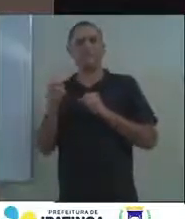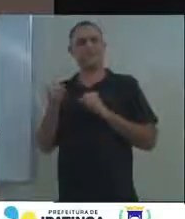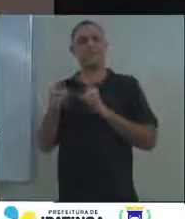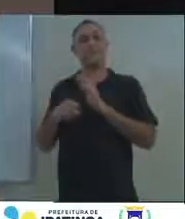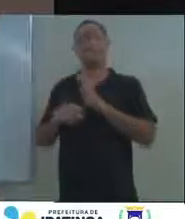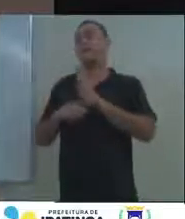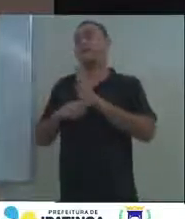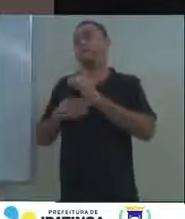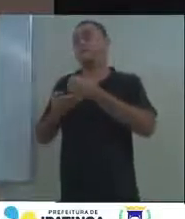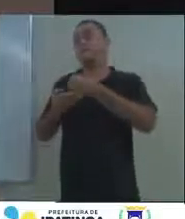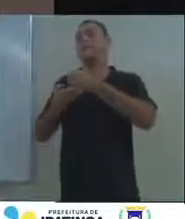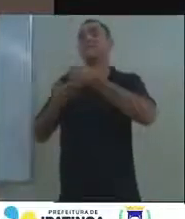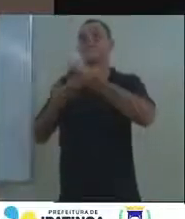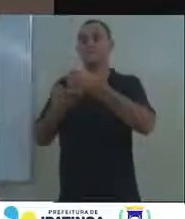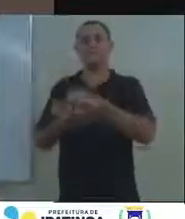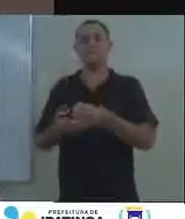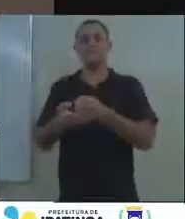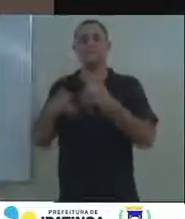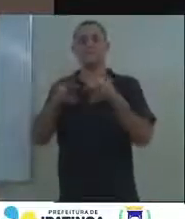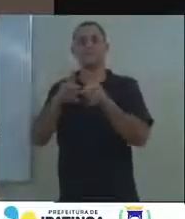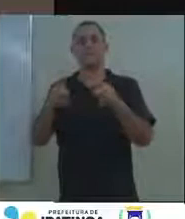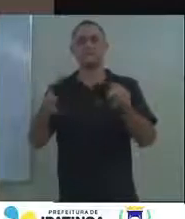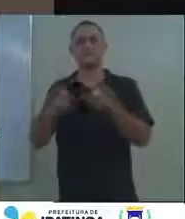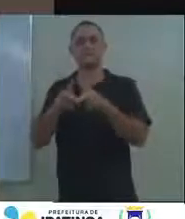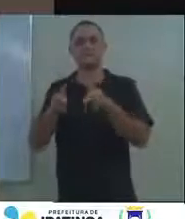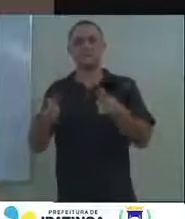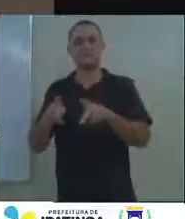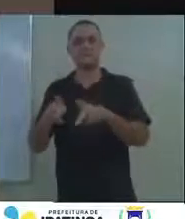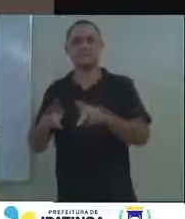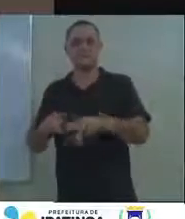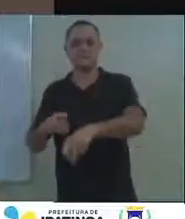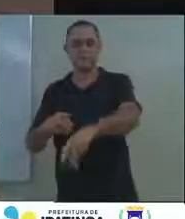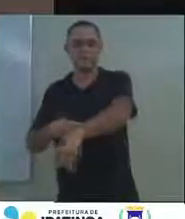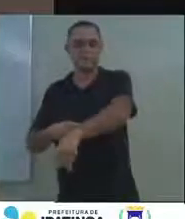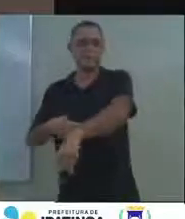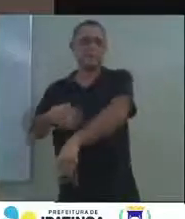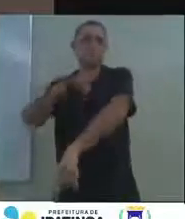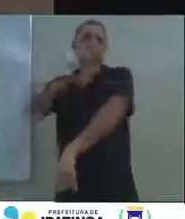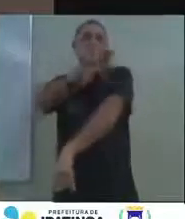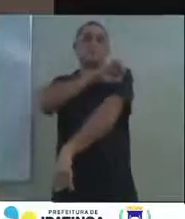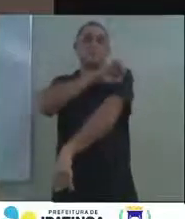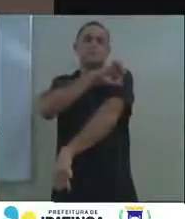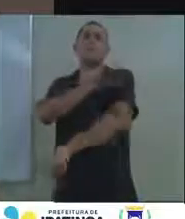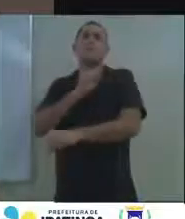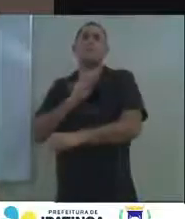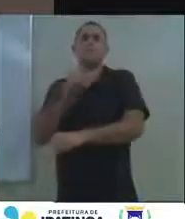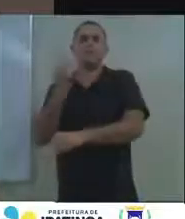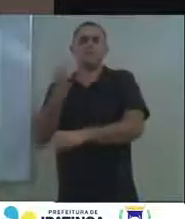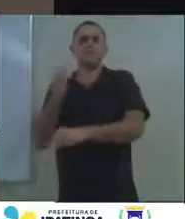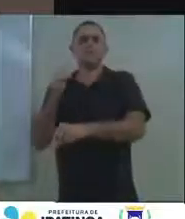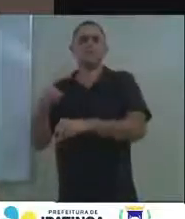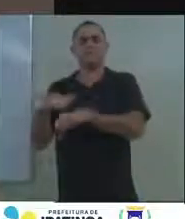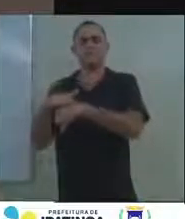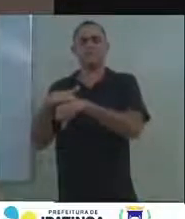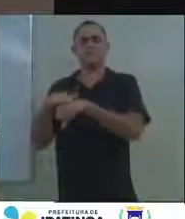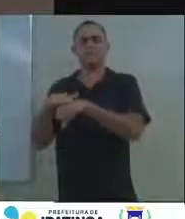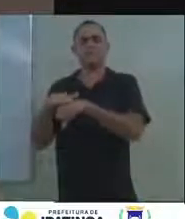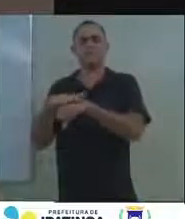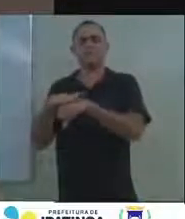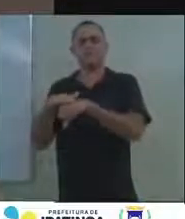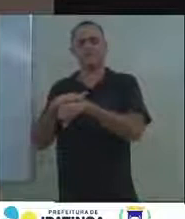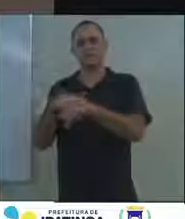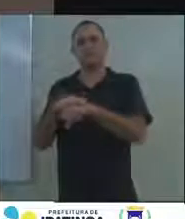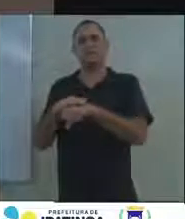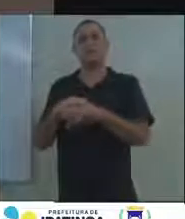aqui colocando quem é professor de ensino fundamental e educação infantil, fala por 4 horas, exatamente. Esse é o problema, né, que a gente